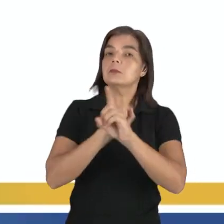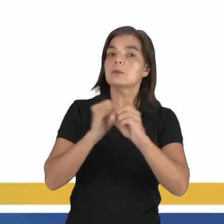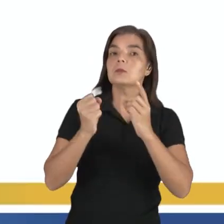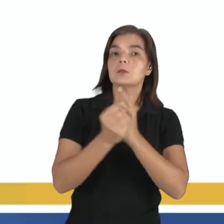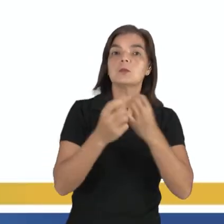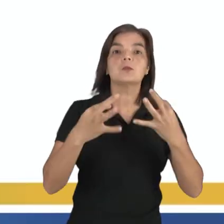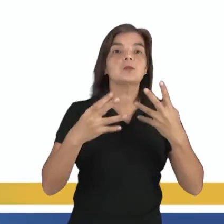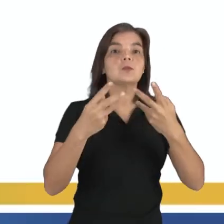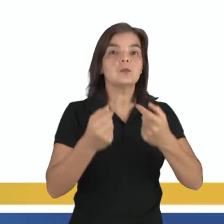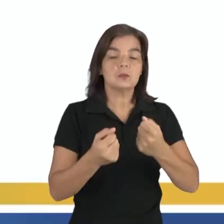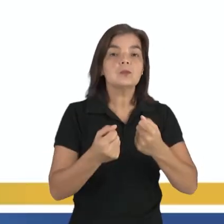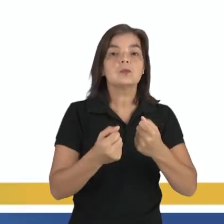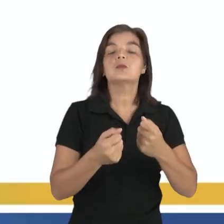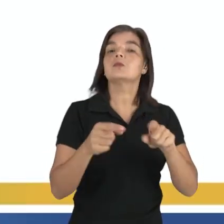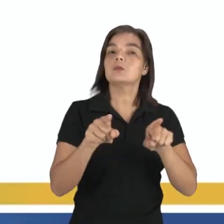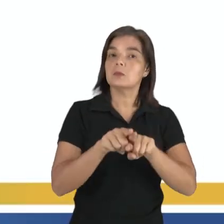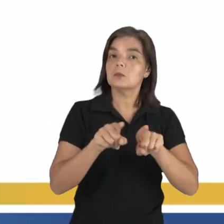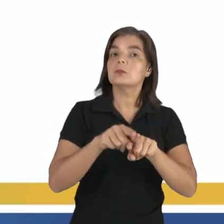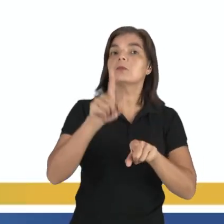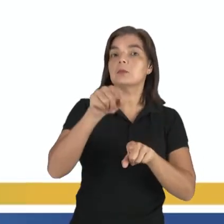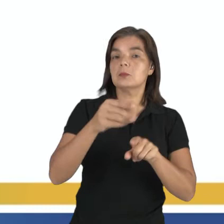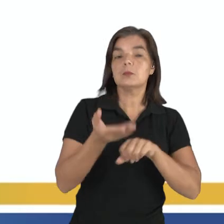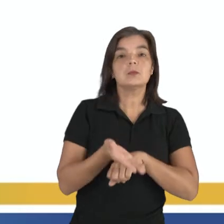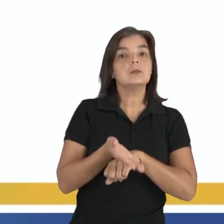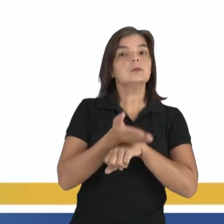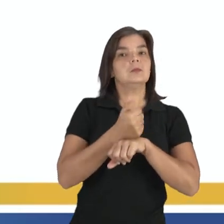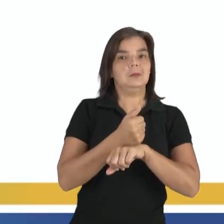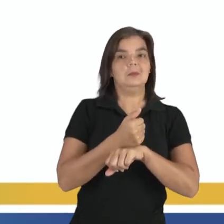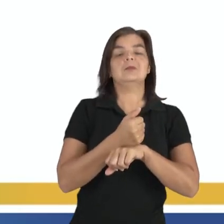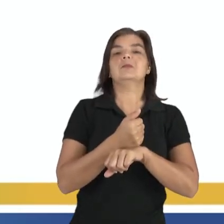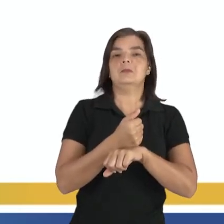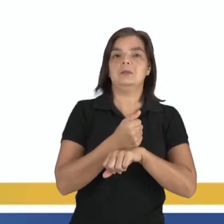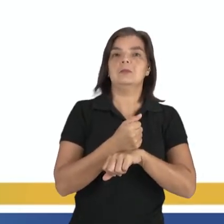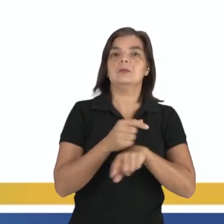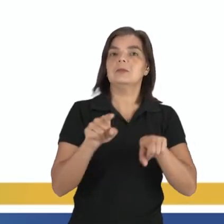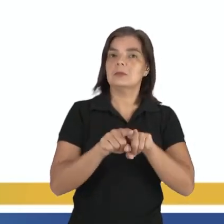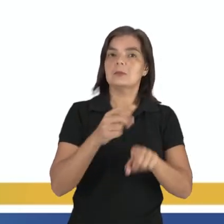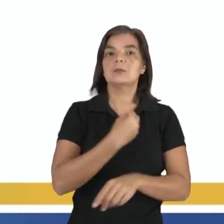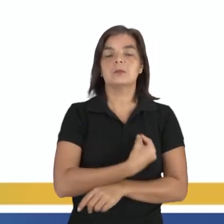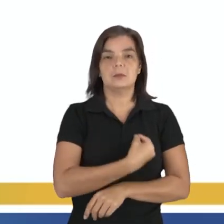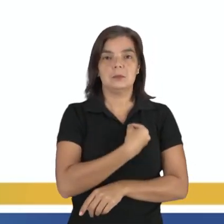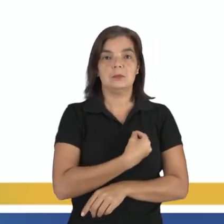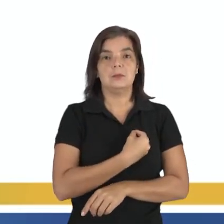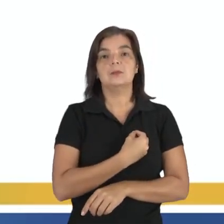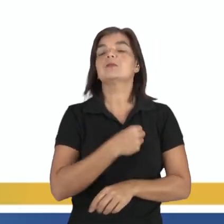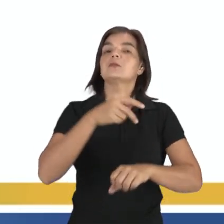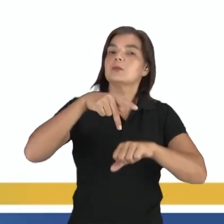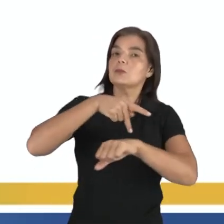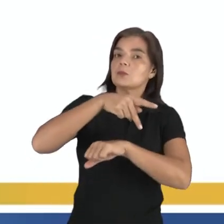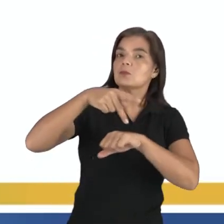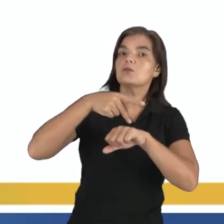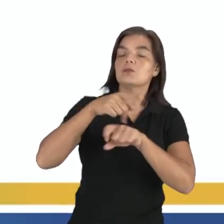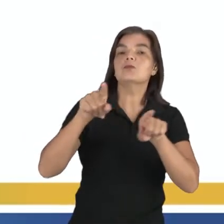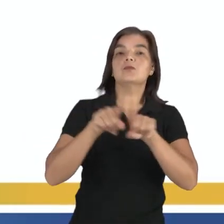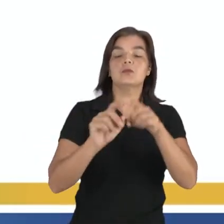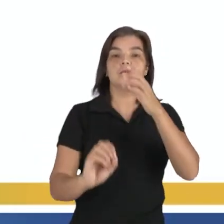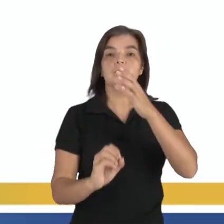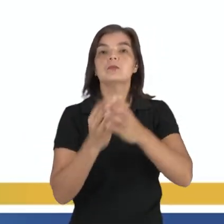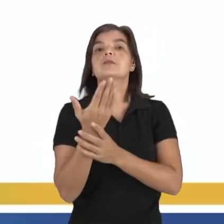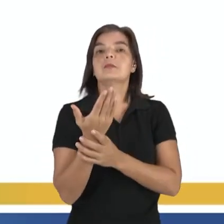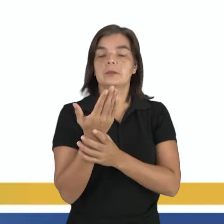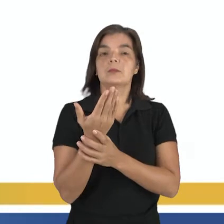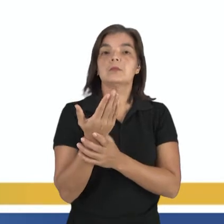com todas as suas peculiaridades, é antecedente à existência do Estado. O Estado ele